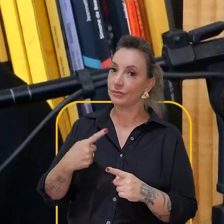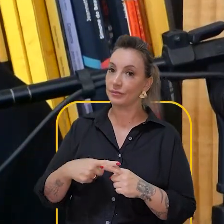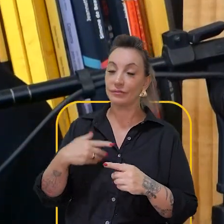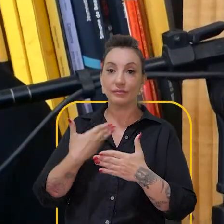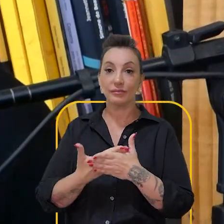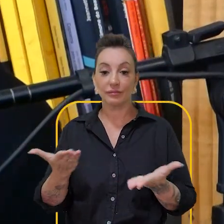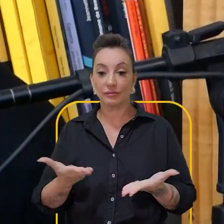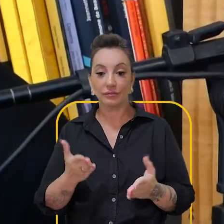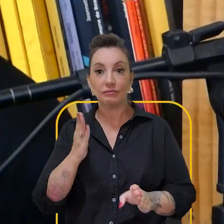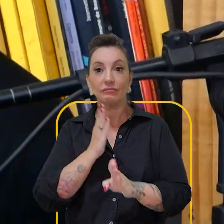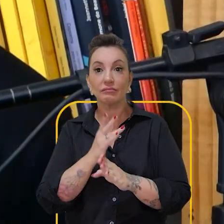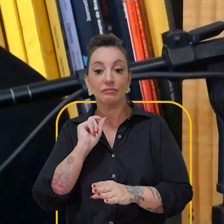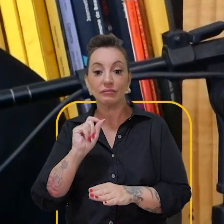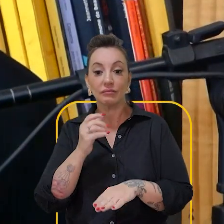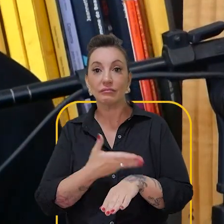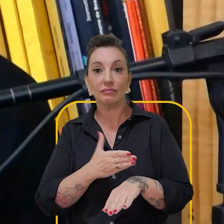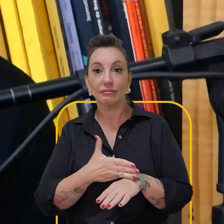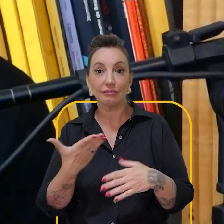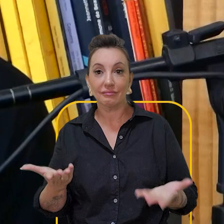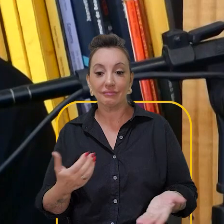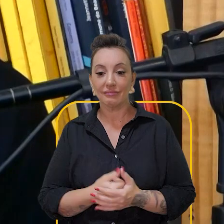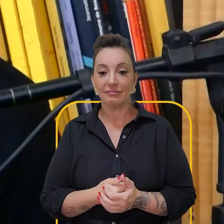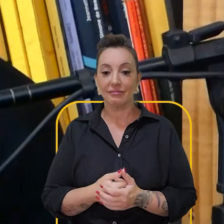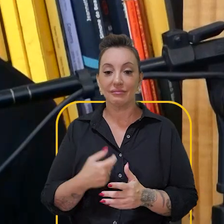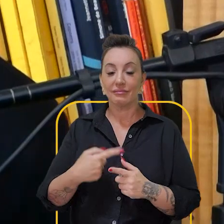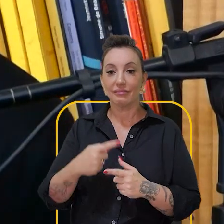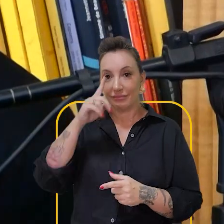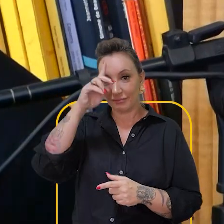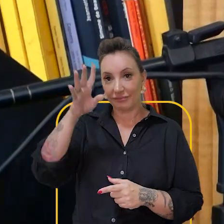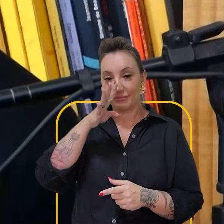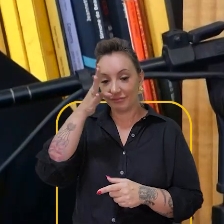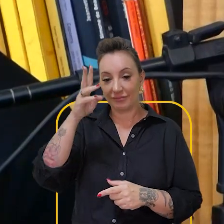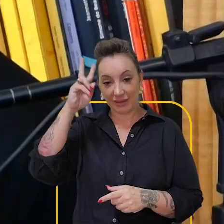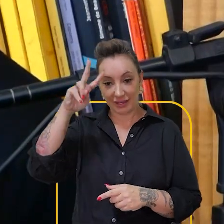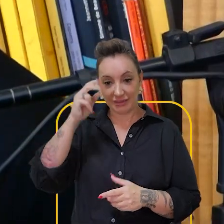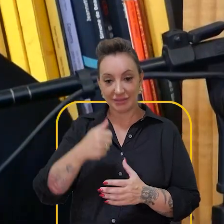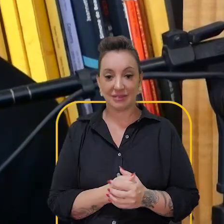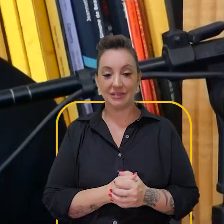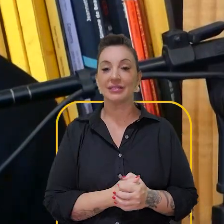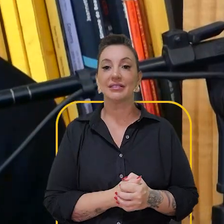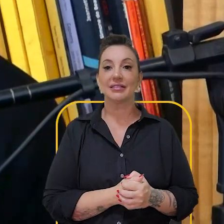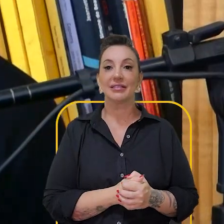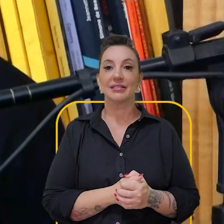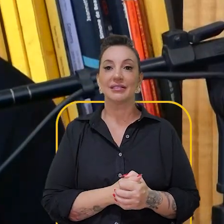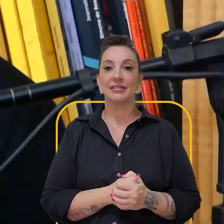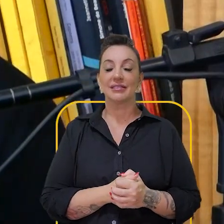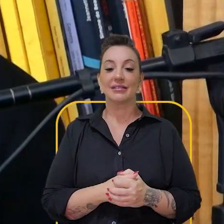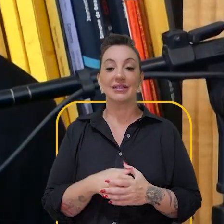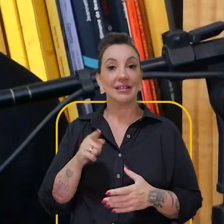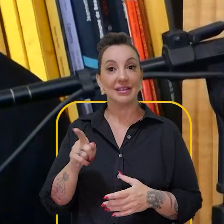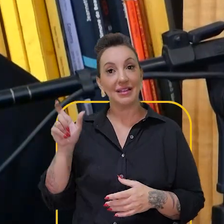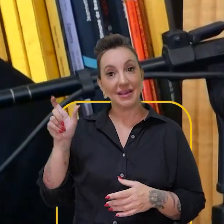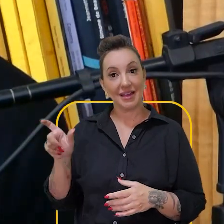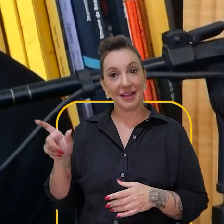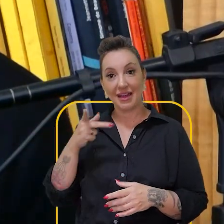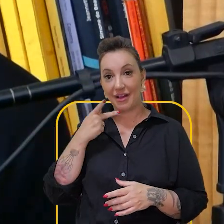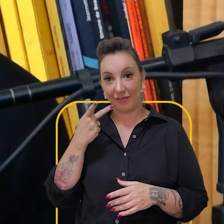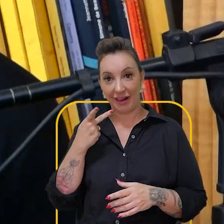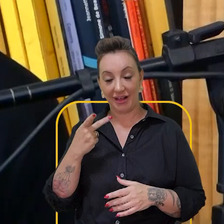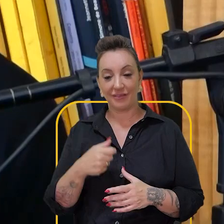né então ele falava que era box tailandês mas ele usava como